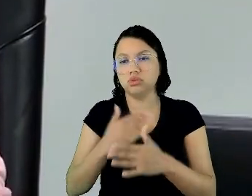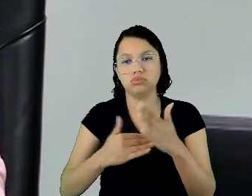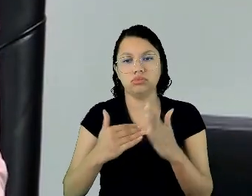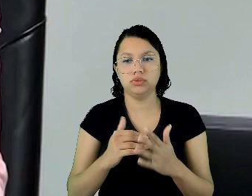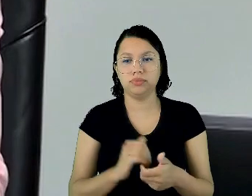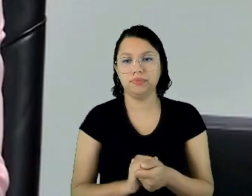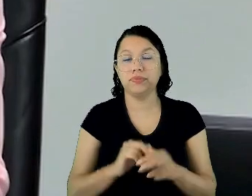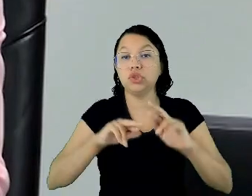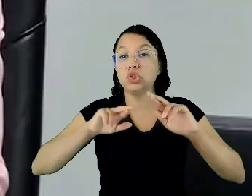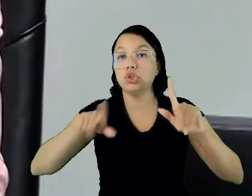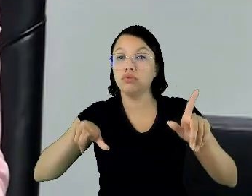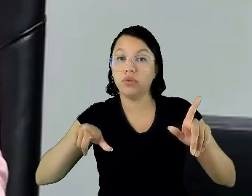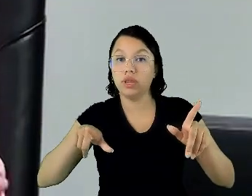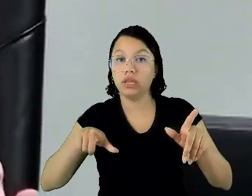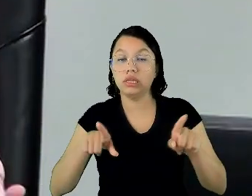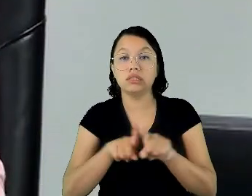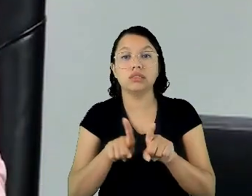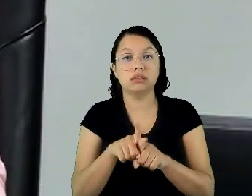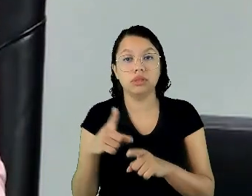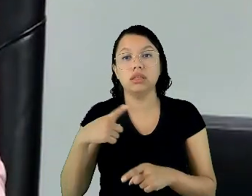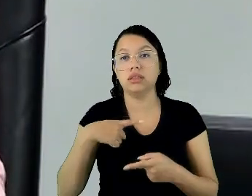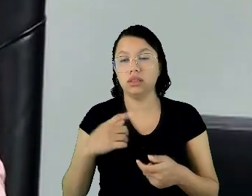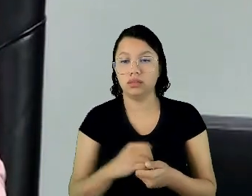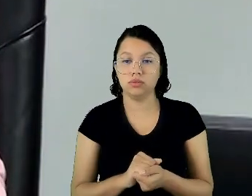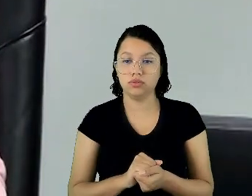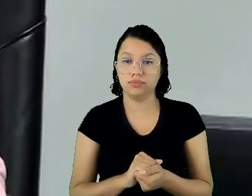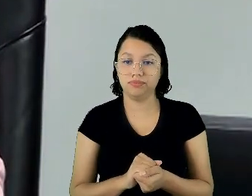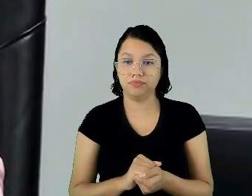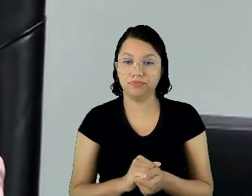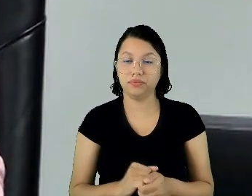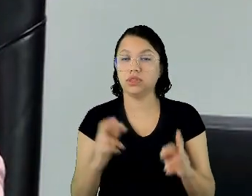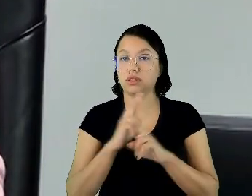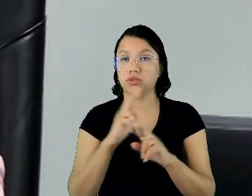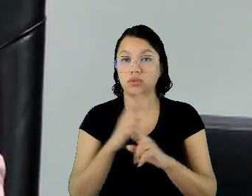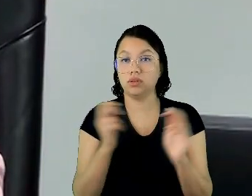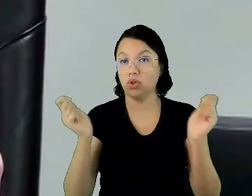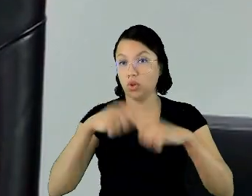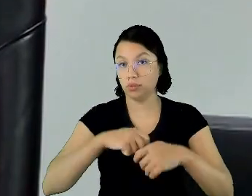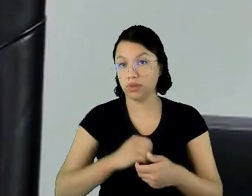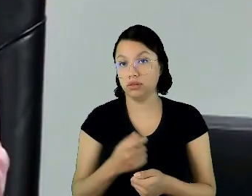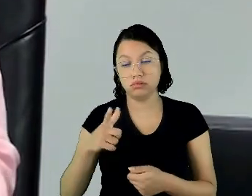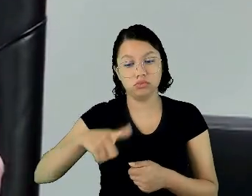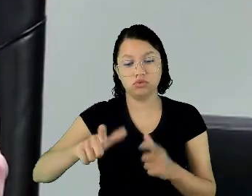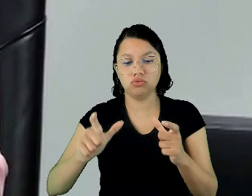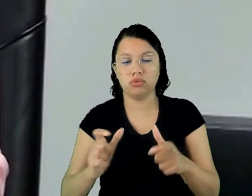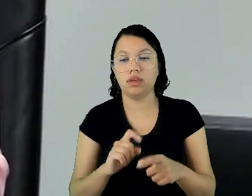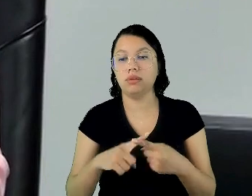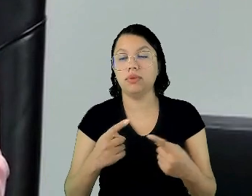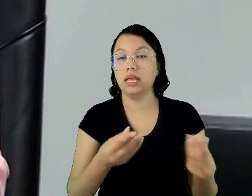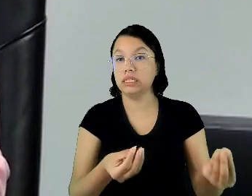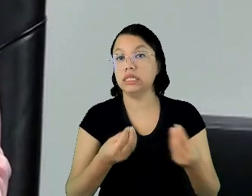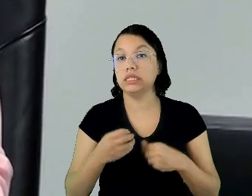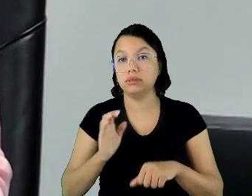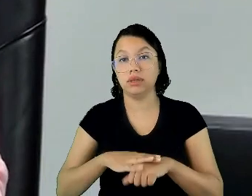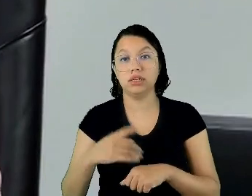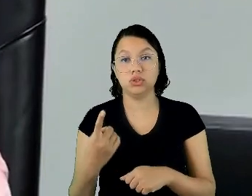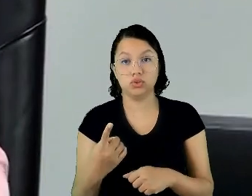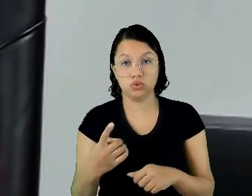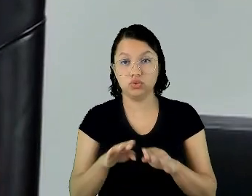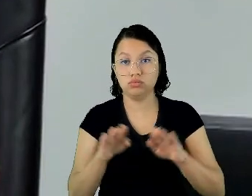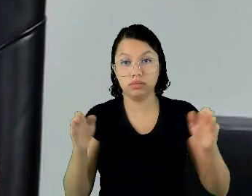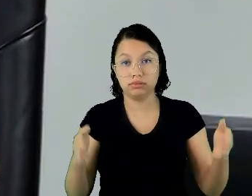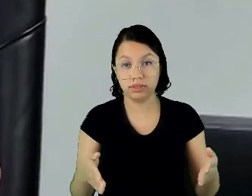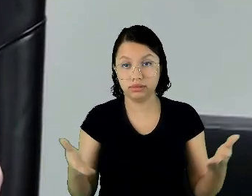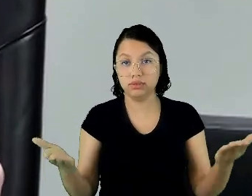nós temos no âmbito de competências nos outros locais, mas trazer mais uma mesa para esse GT, para esse grupo de trabalho, que é